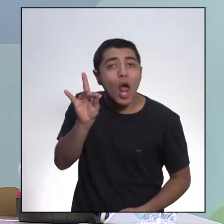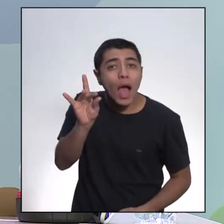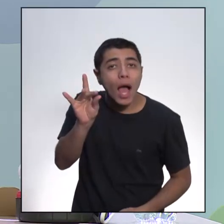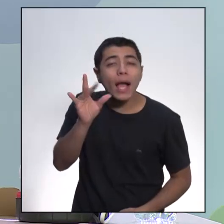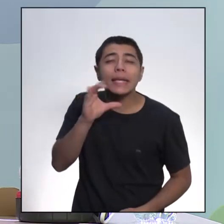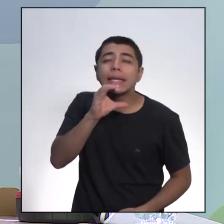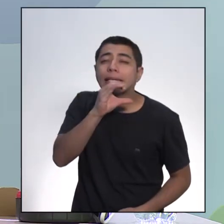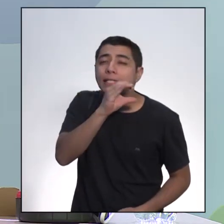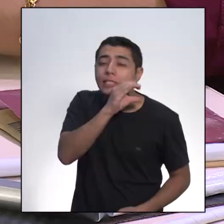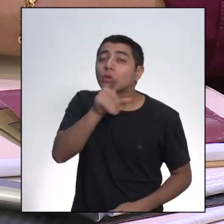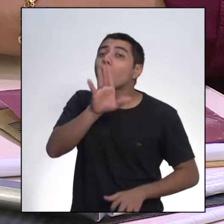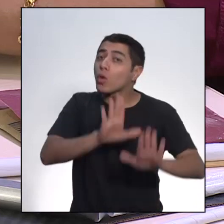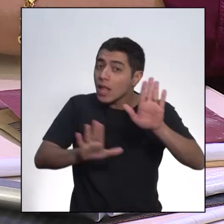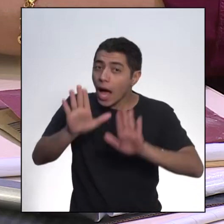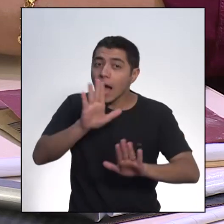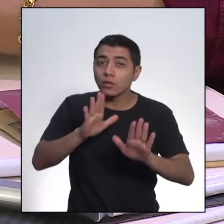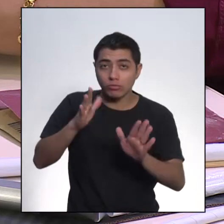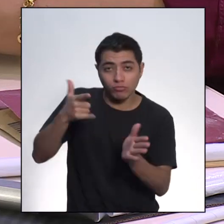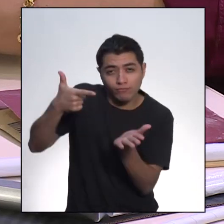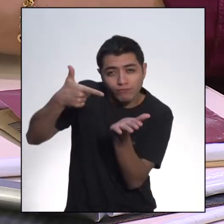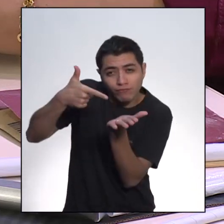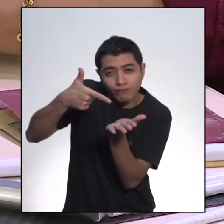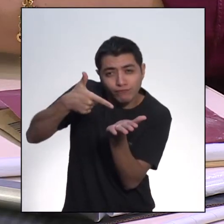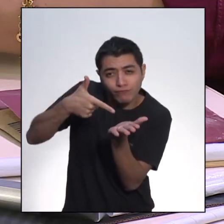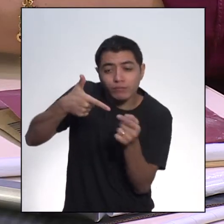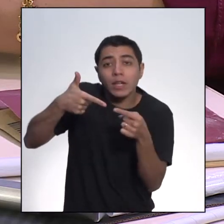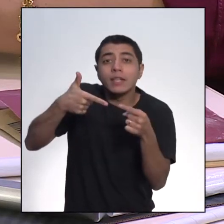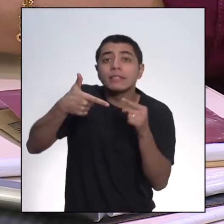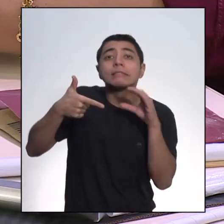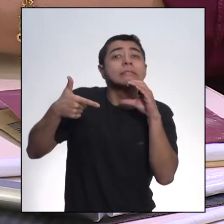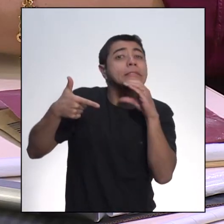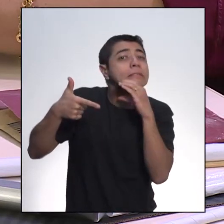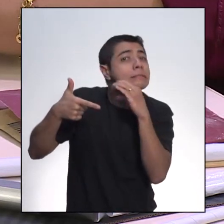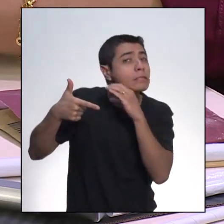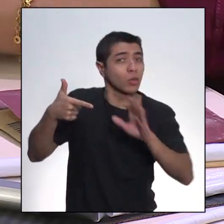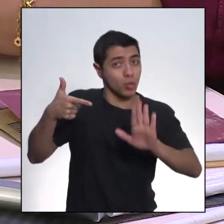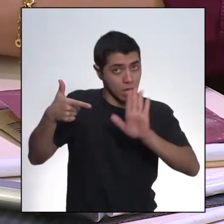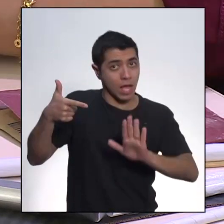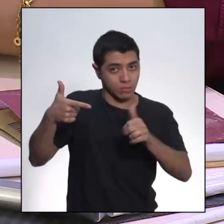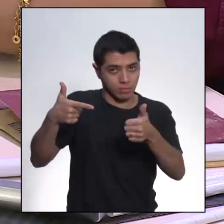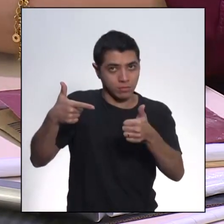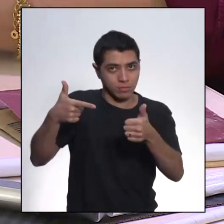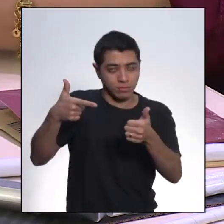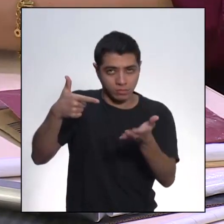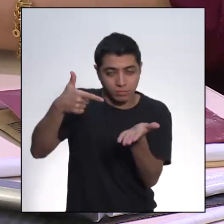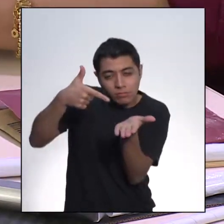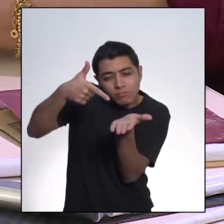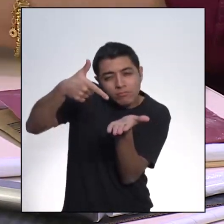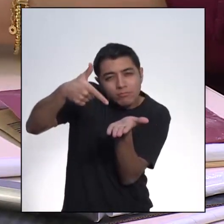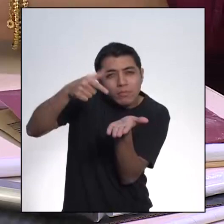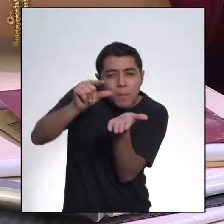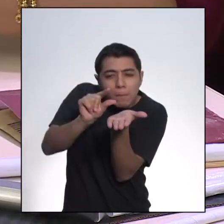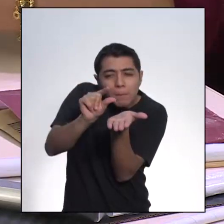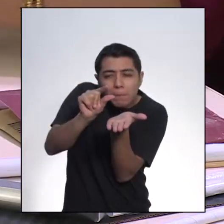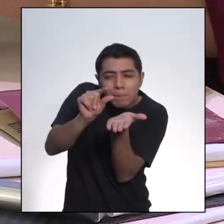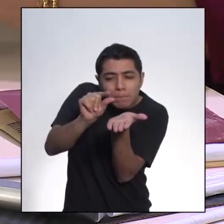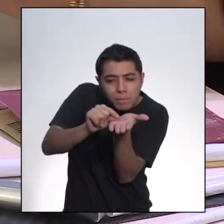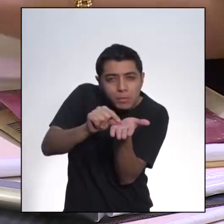que ela esquenta muito, né? Um pedacinho eu vou colocar bem na pontinha, tá? De forma